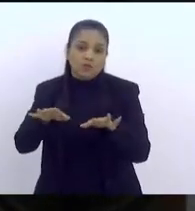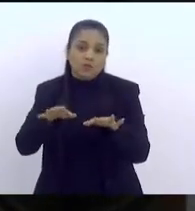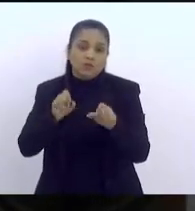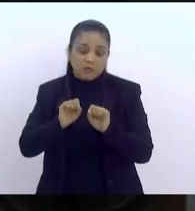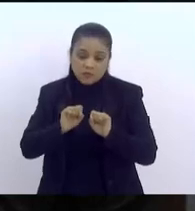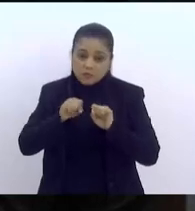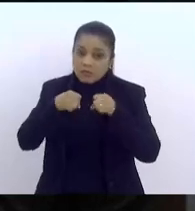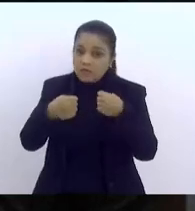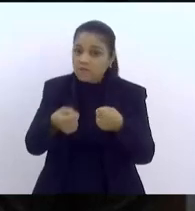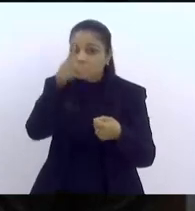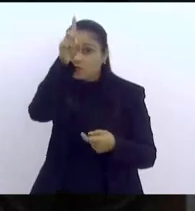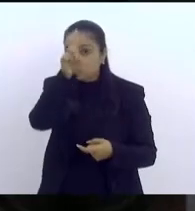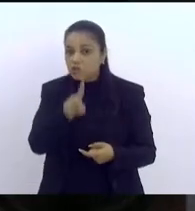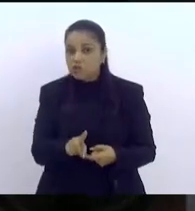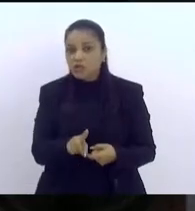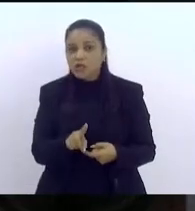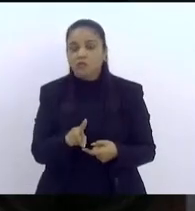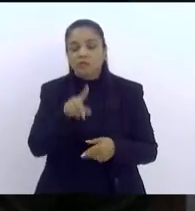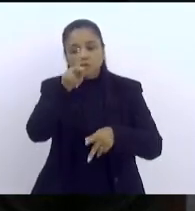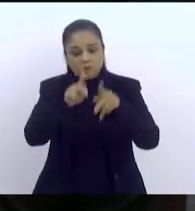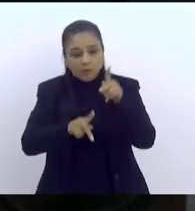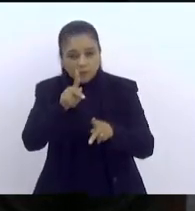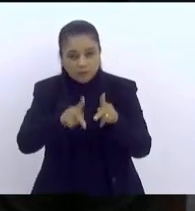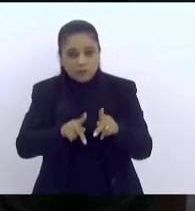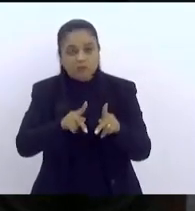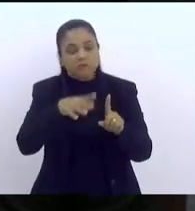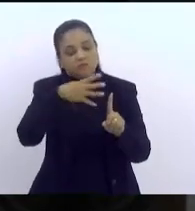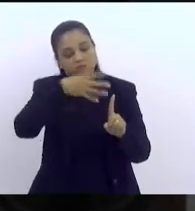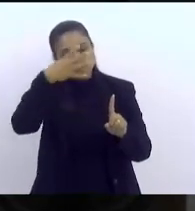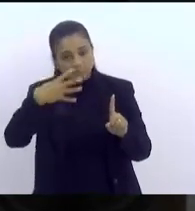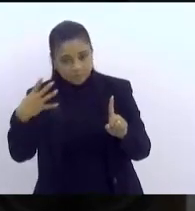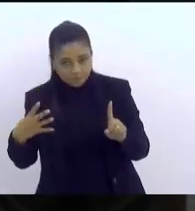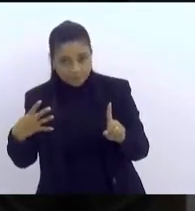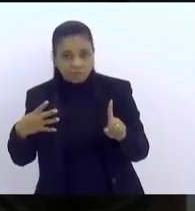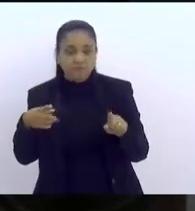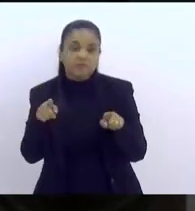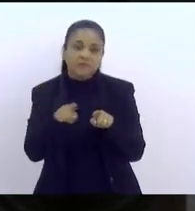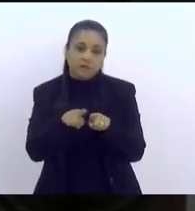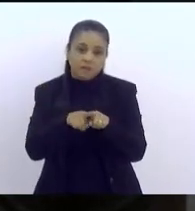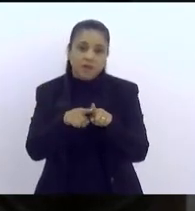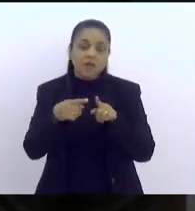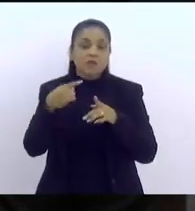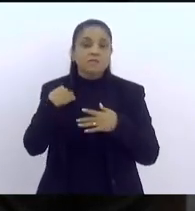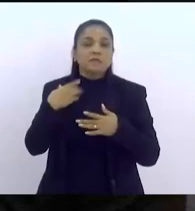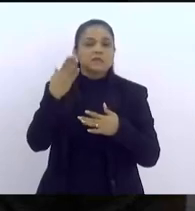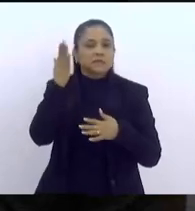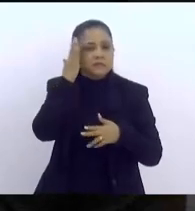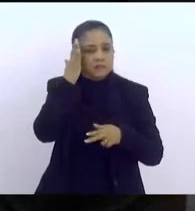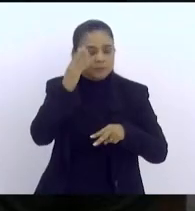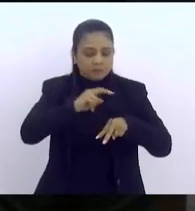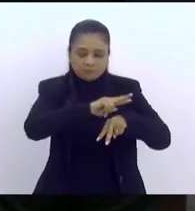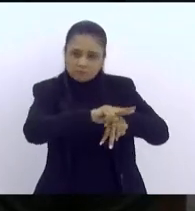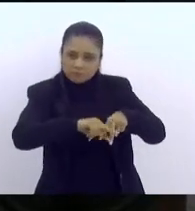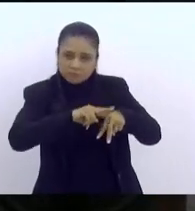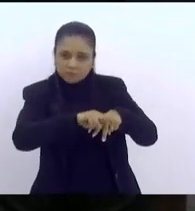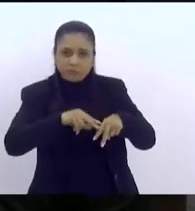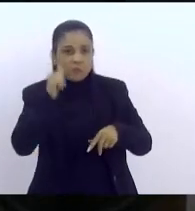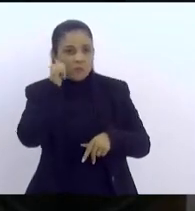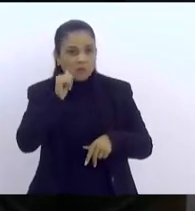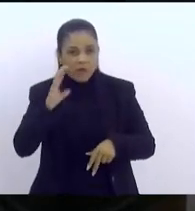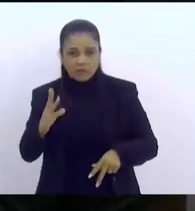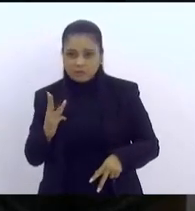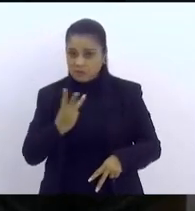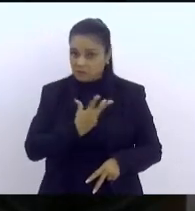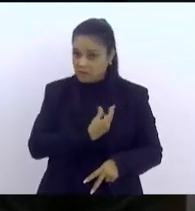dos direitos, sobretudo da população LGBTQIA+, mas também o entendimento da expressão de gênero para mulheres transexuais. Então,